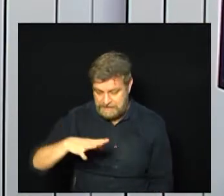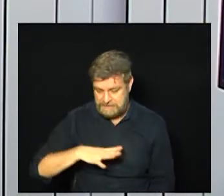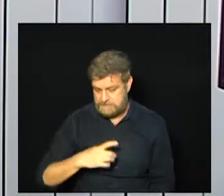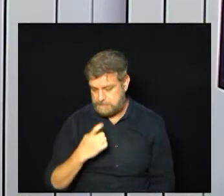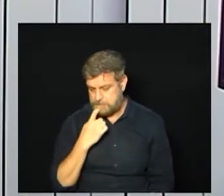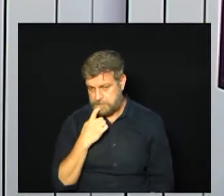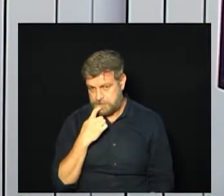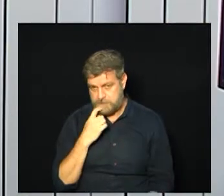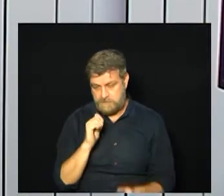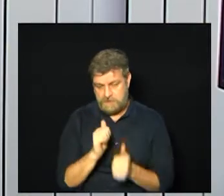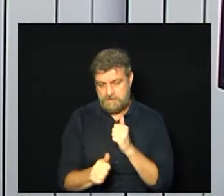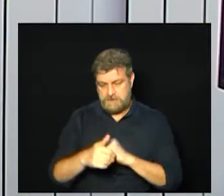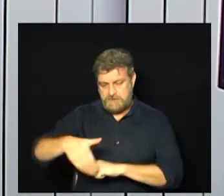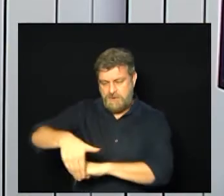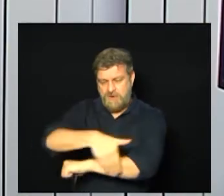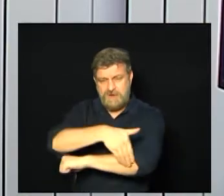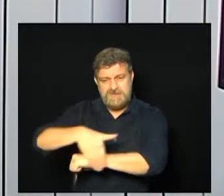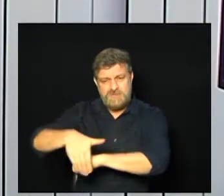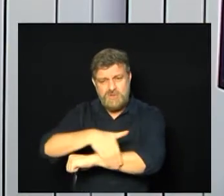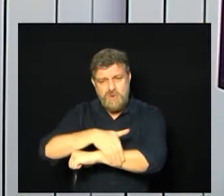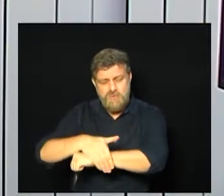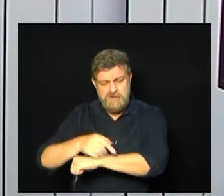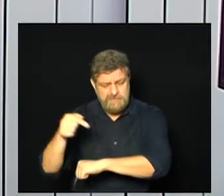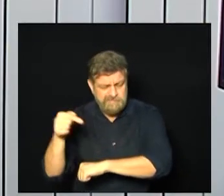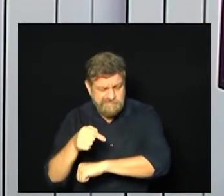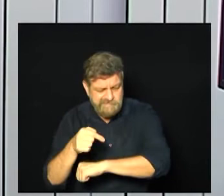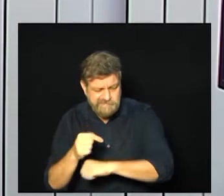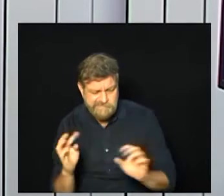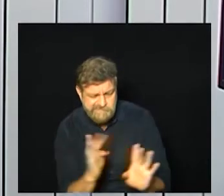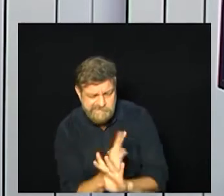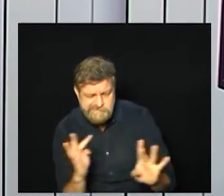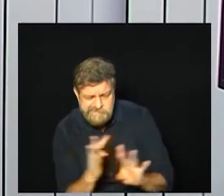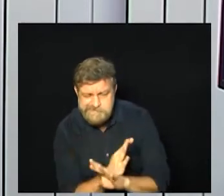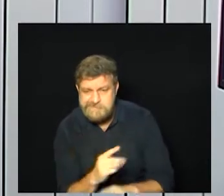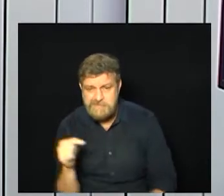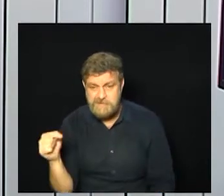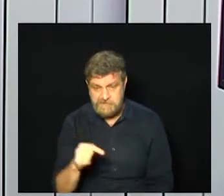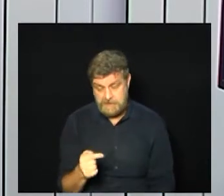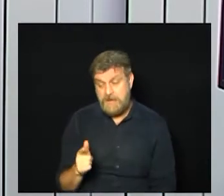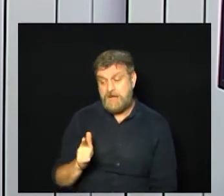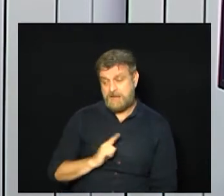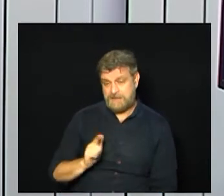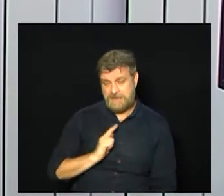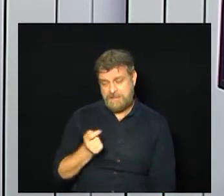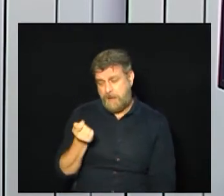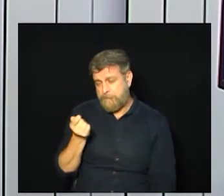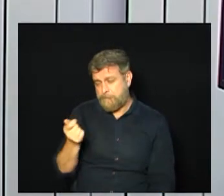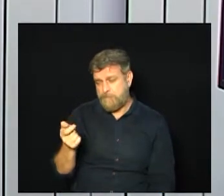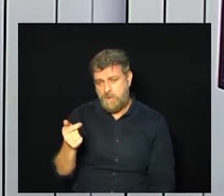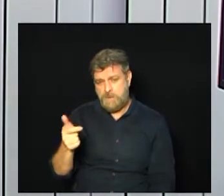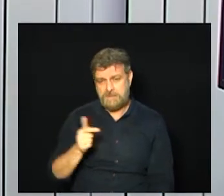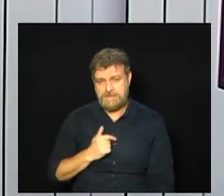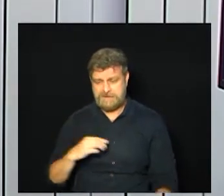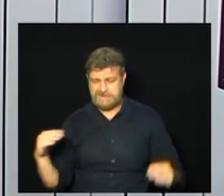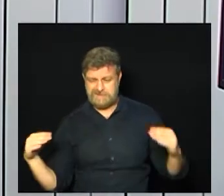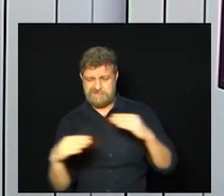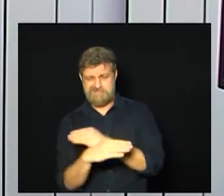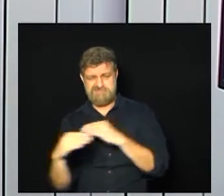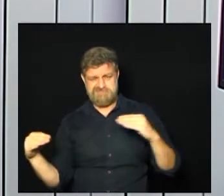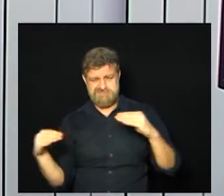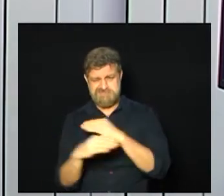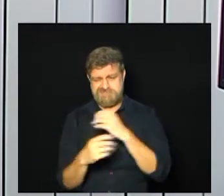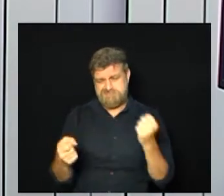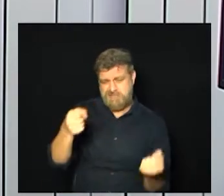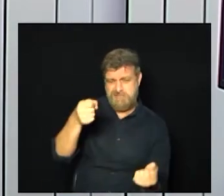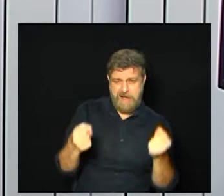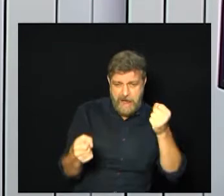o futebol de rua, ele está mais difícil de ser encontrado. Existe, mas seja pelo trânsito caótico ou até